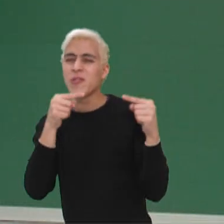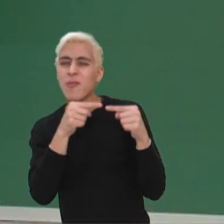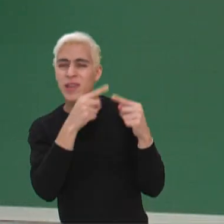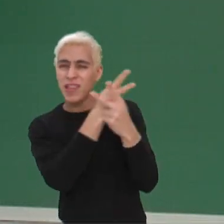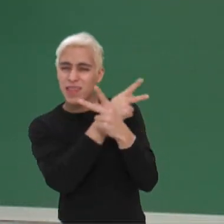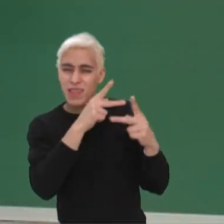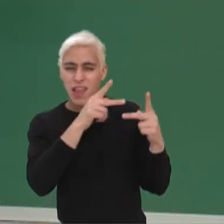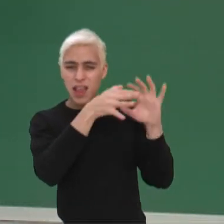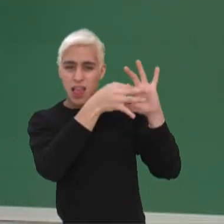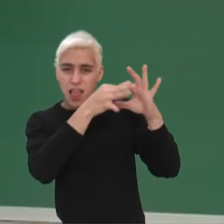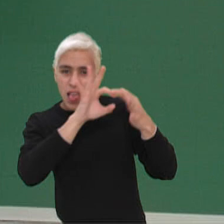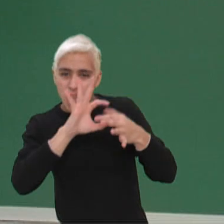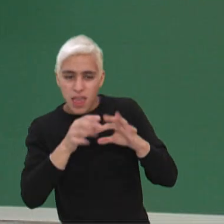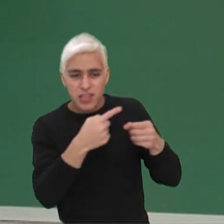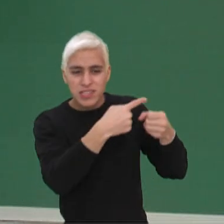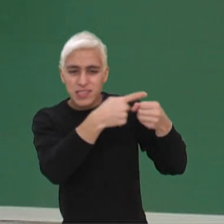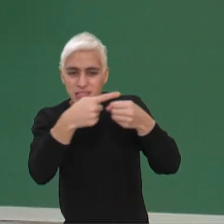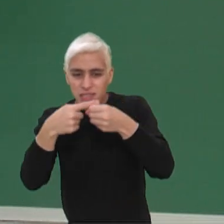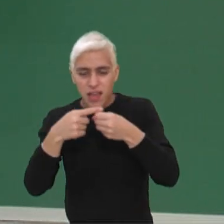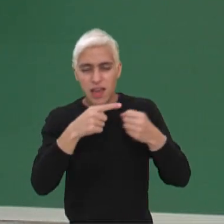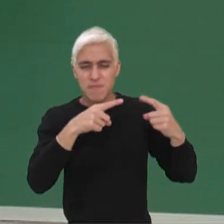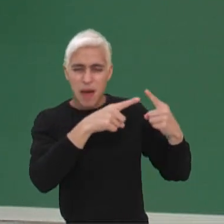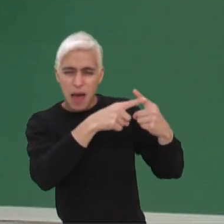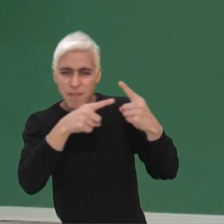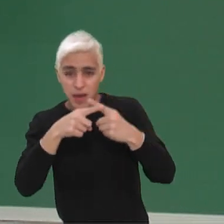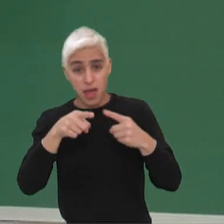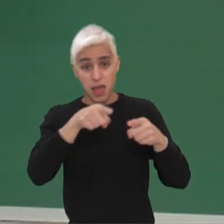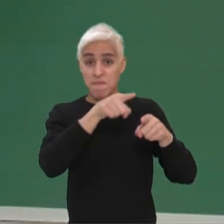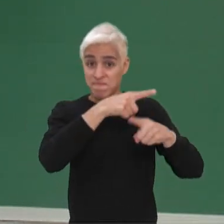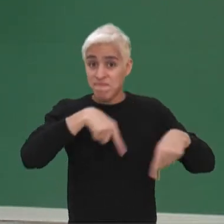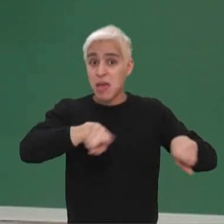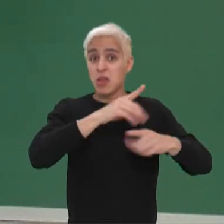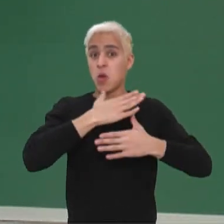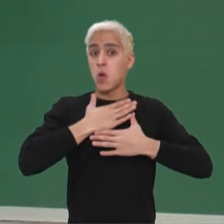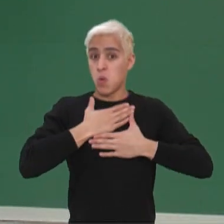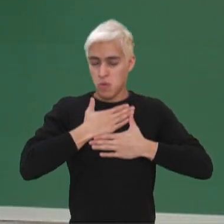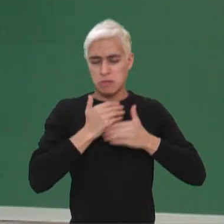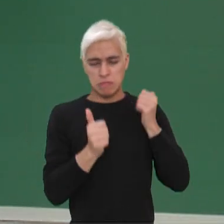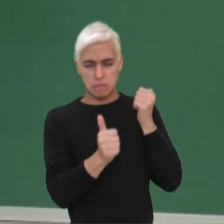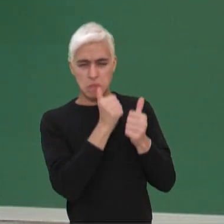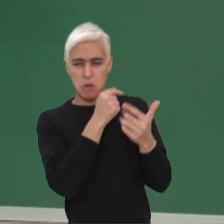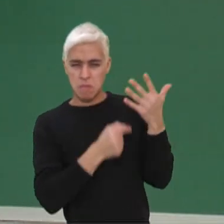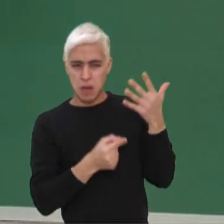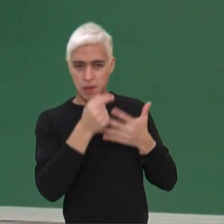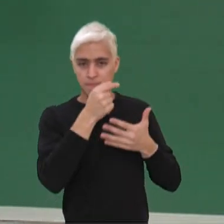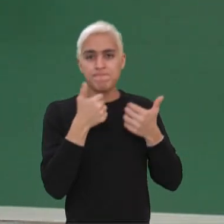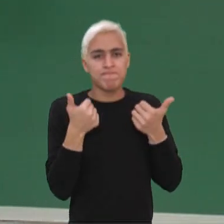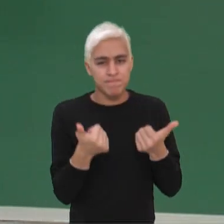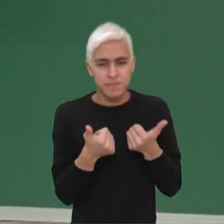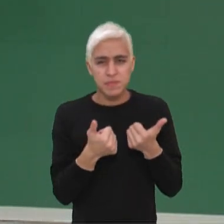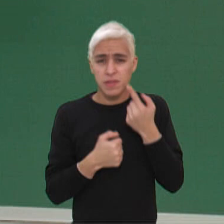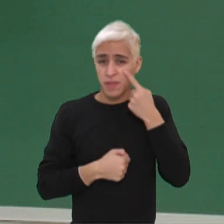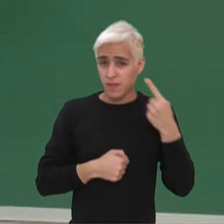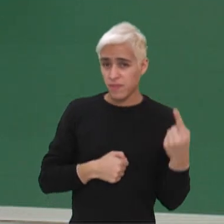faziam entre as cidades-estado, né? Eles gostavam muito dos esportes. Então você tem aqui,